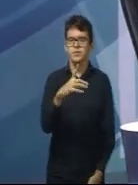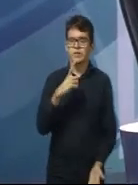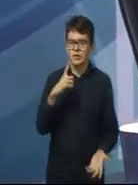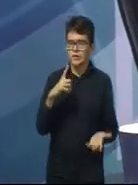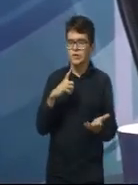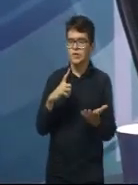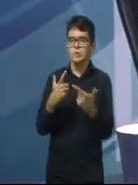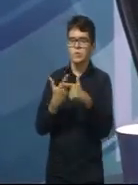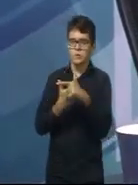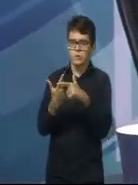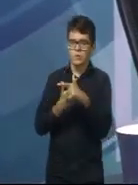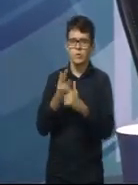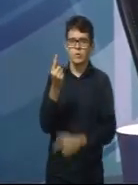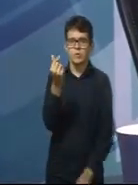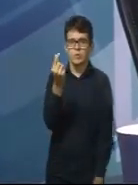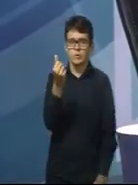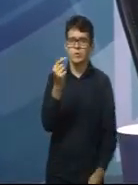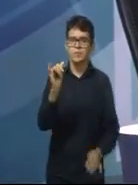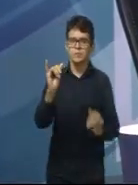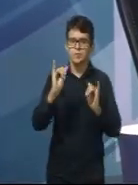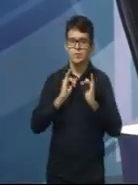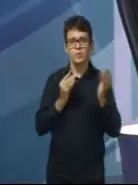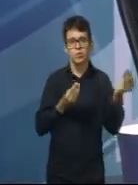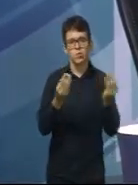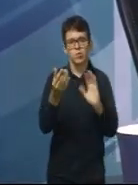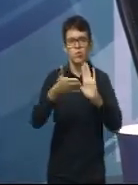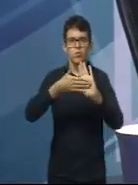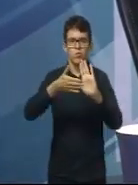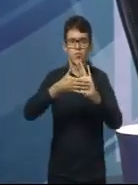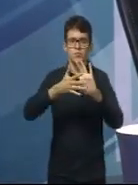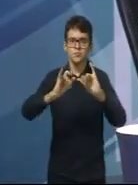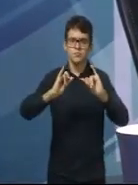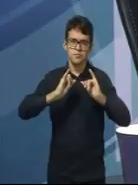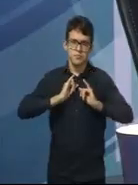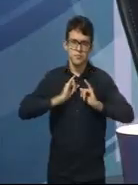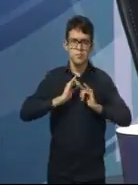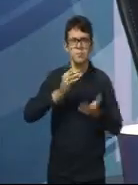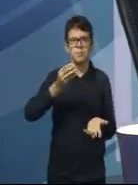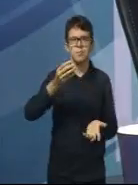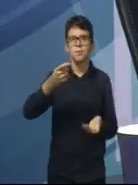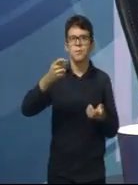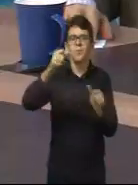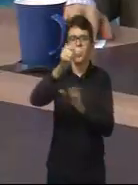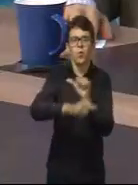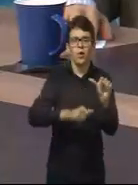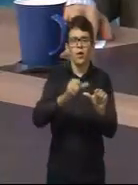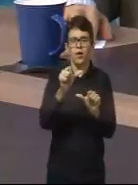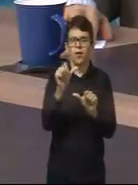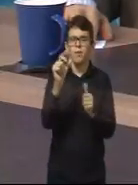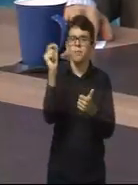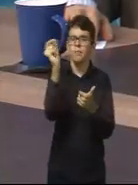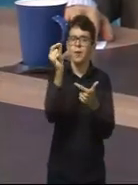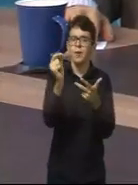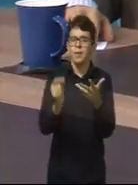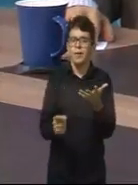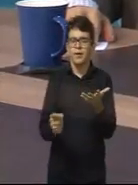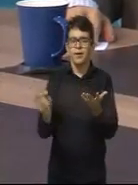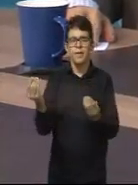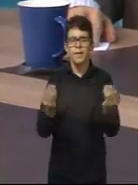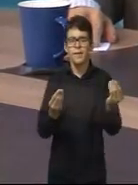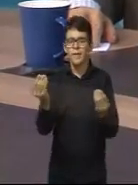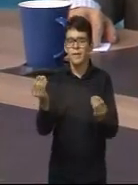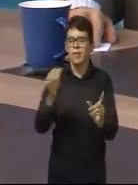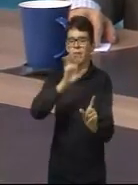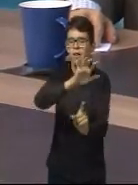déficit, das propostas da Previdência, o que ela deve ser alterada, onde ela que ela afeta, quem ela afeta, como